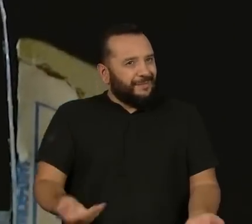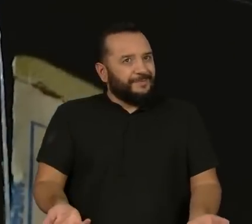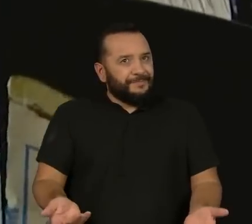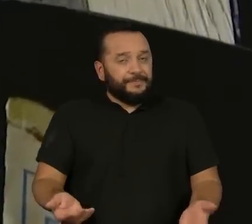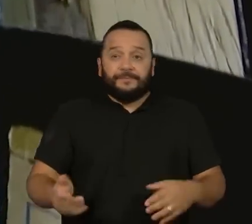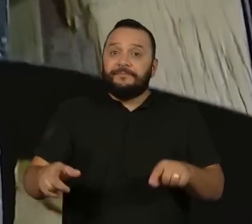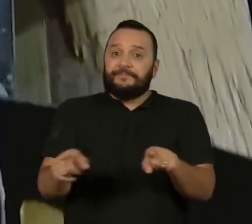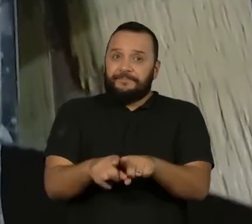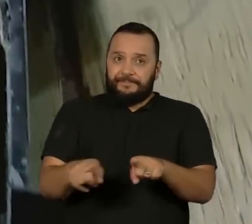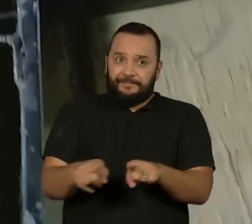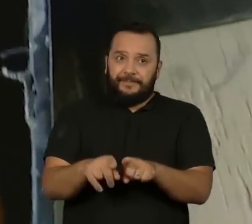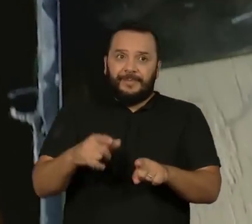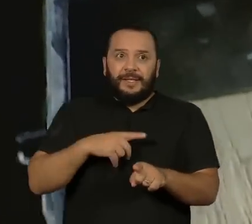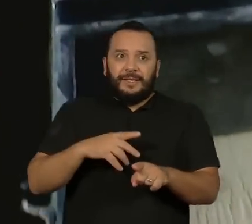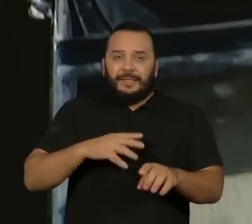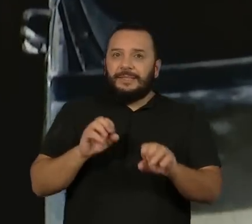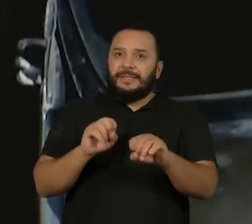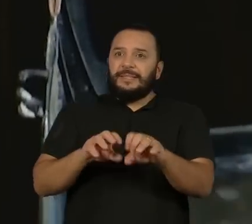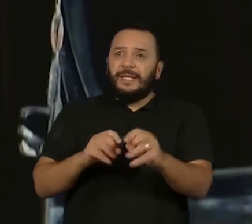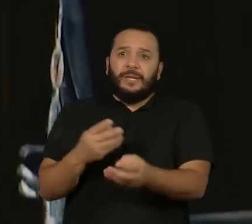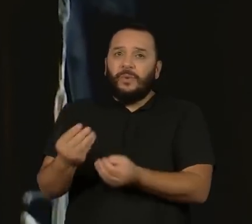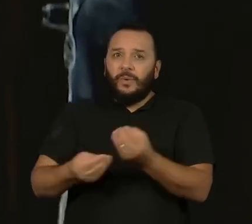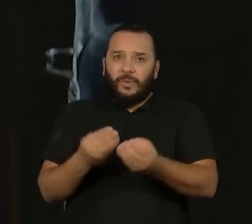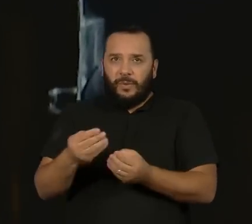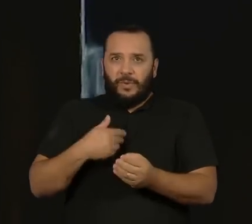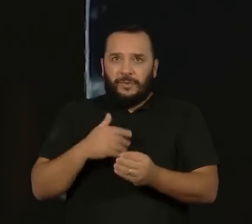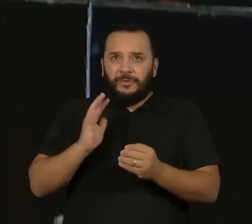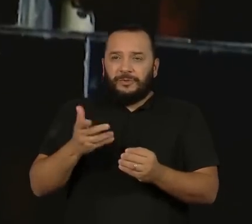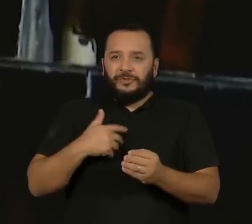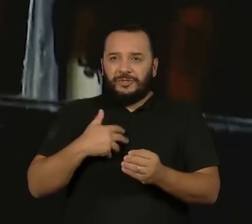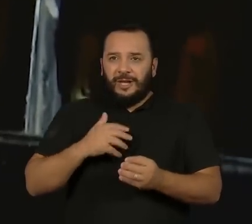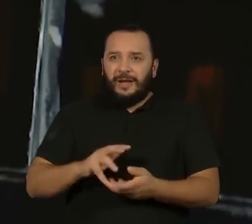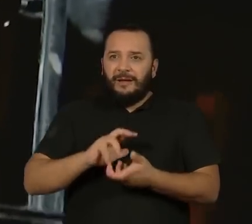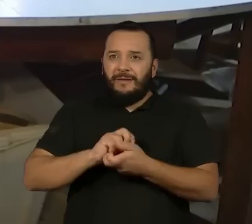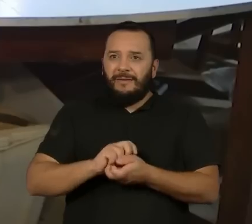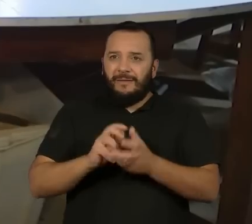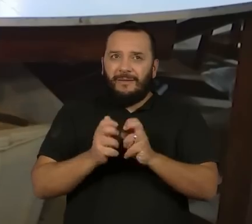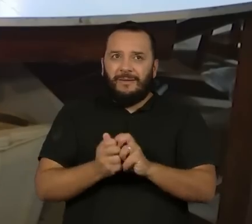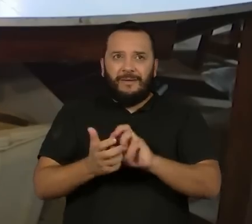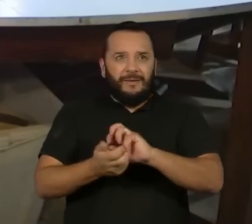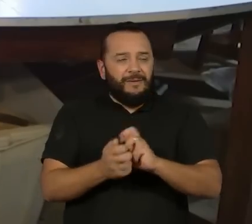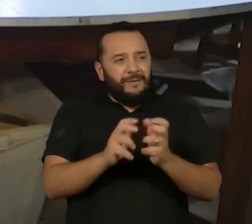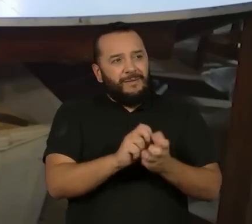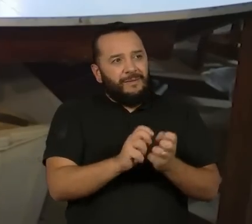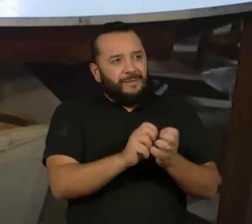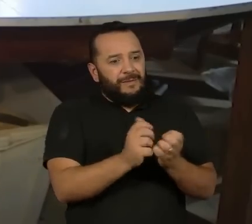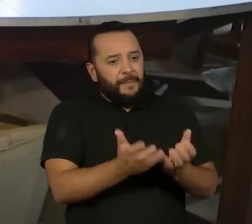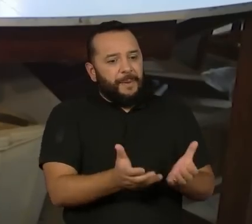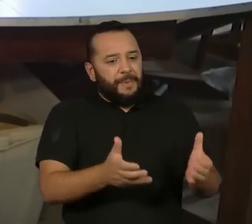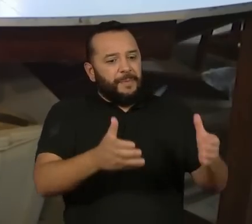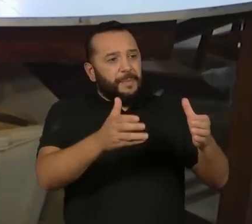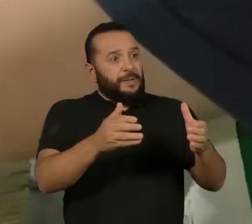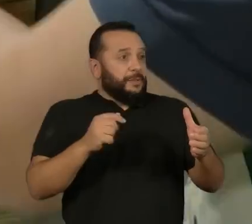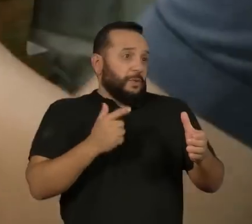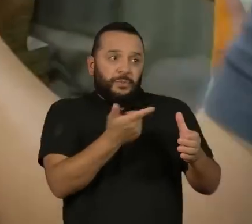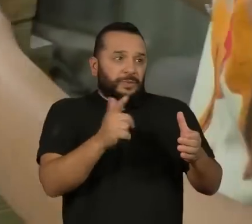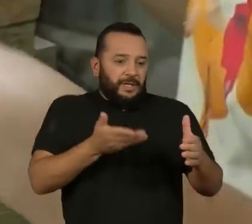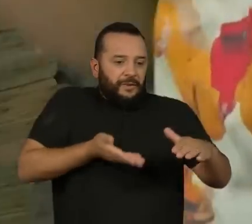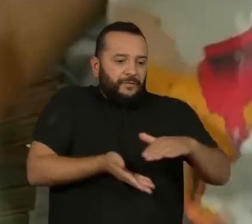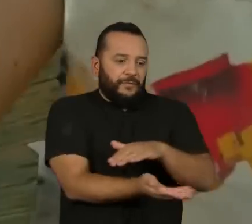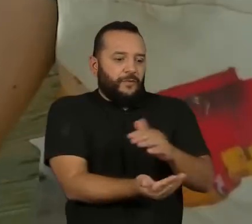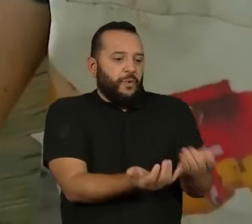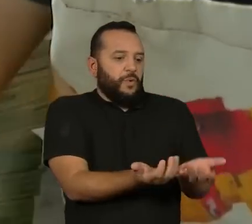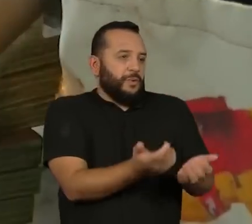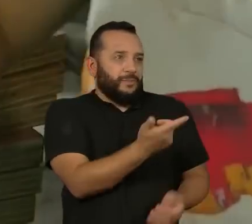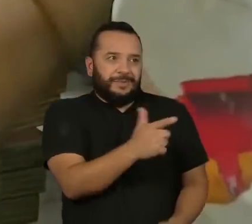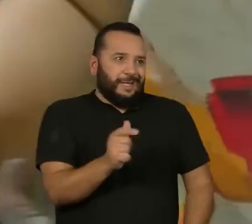gente vai dando o beabá mesmo da cerâmica com um único diferencial que no final não vai ter a queima dessas peças. Então, a gente ensina